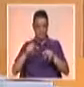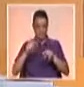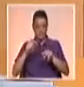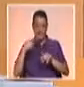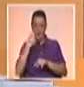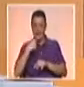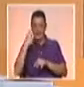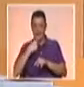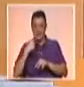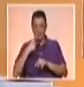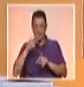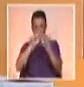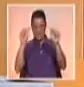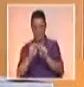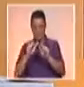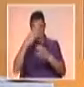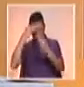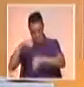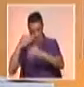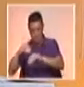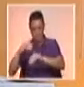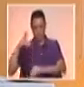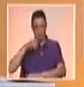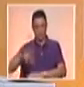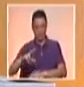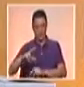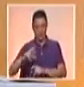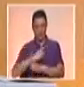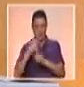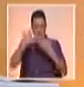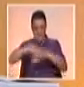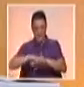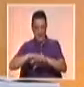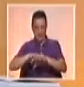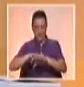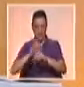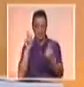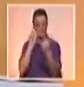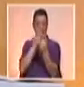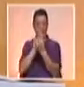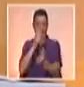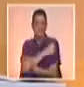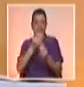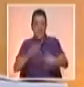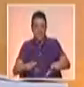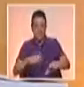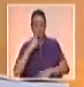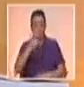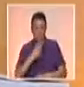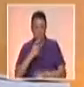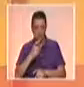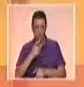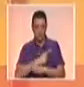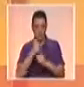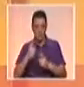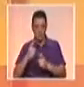que forma é que o sistema educativo português está a integrar o ensino e o atendimento a estas crianças e jovens?